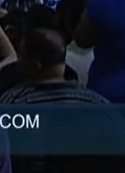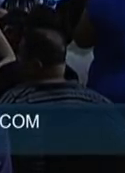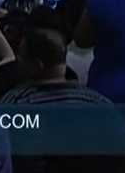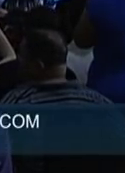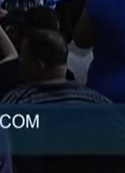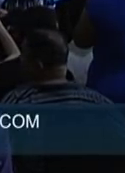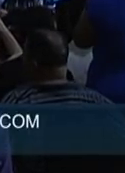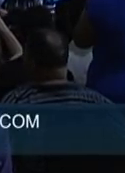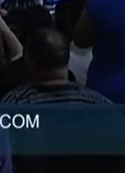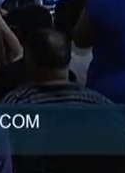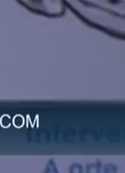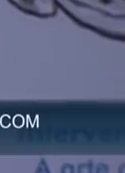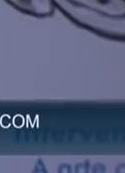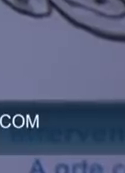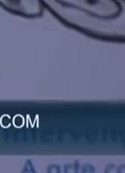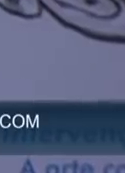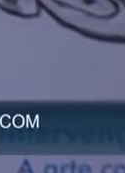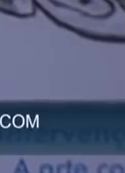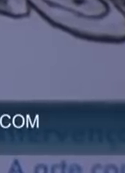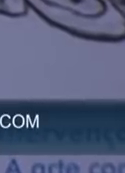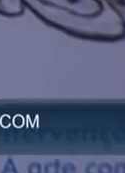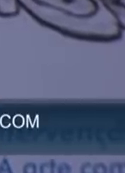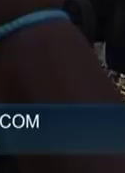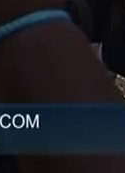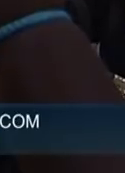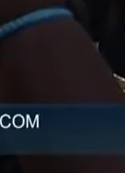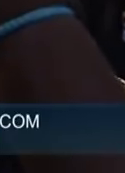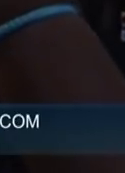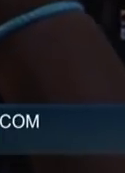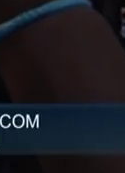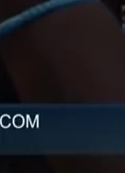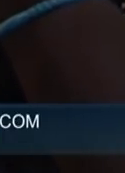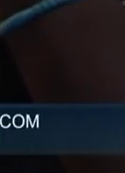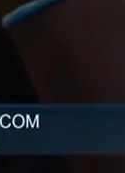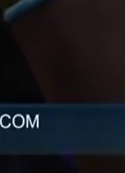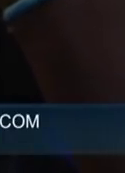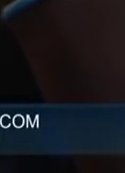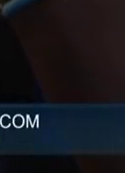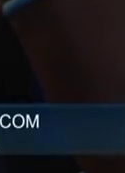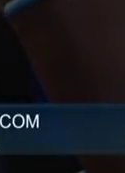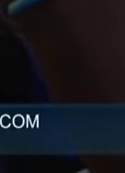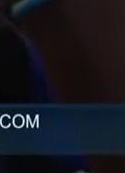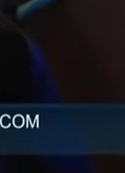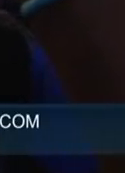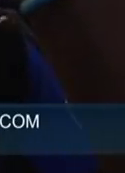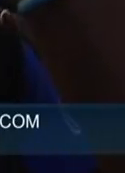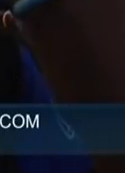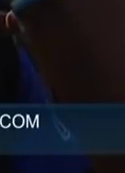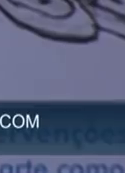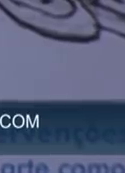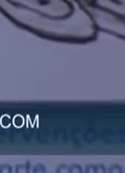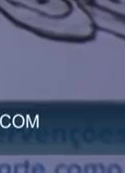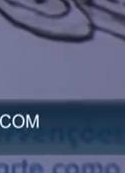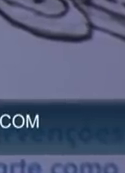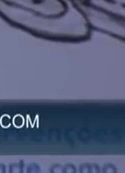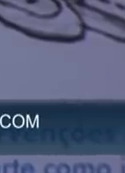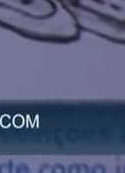em memória das vidas que vêm, das que foram e das que seguem no meio de nós.